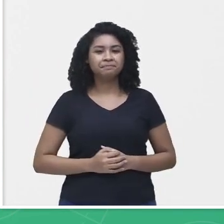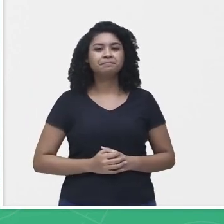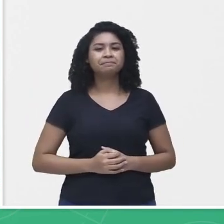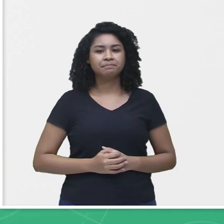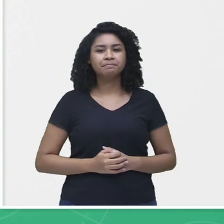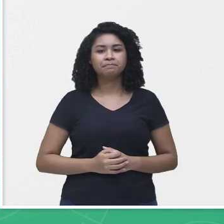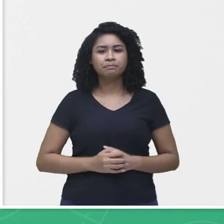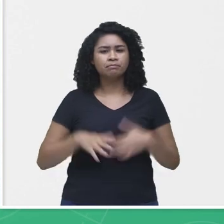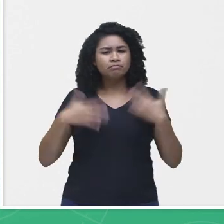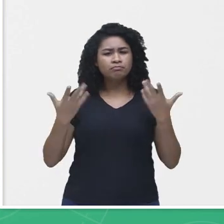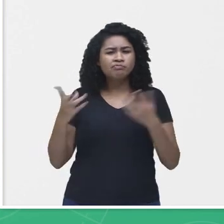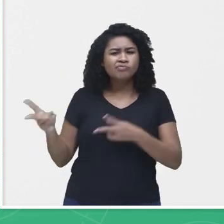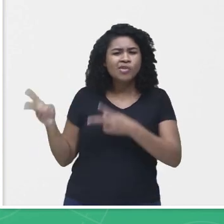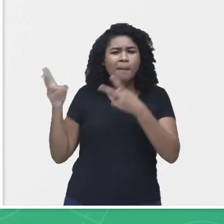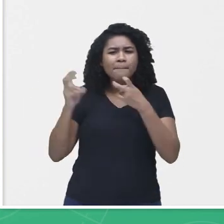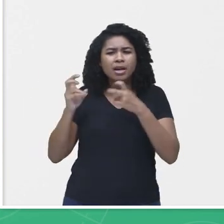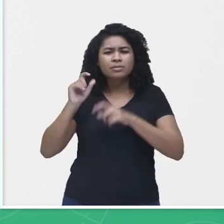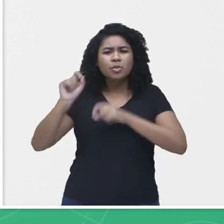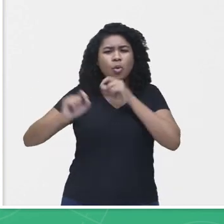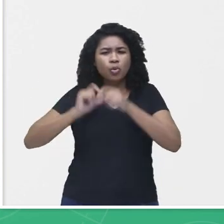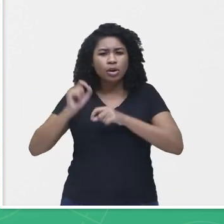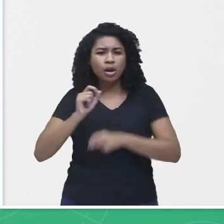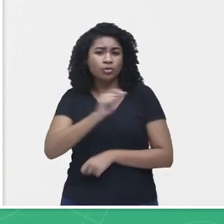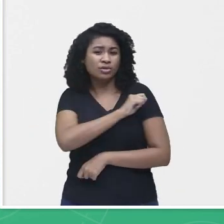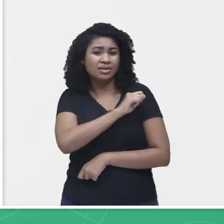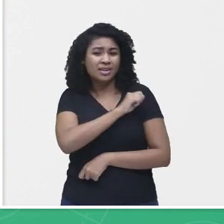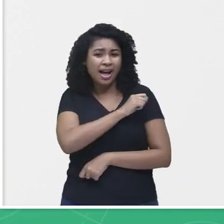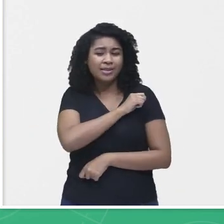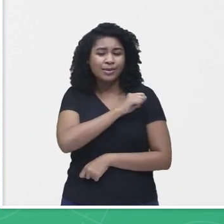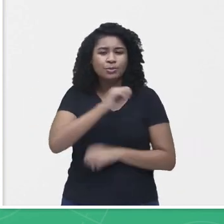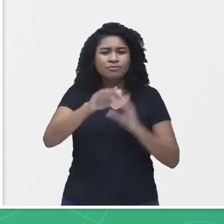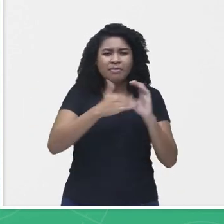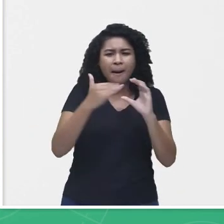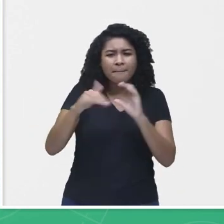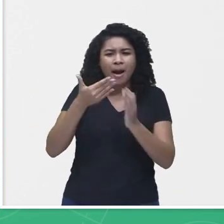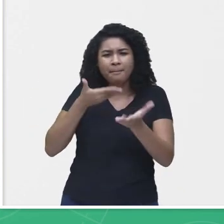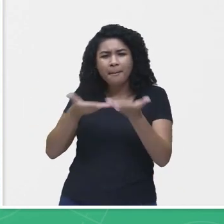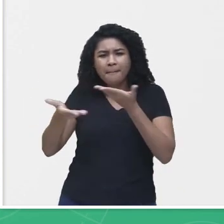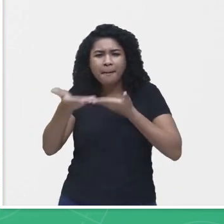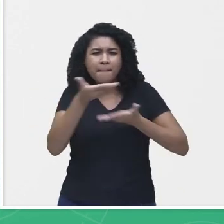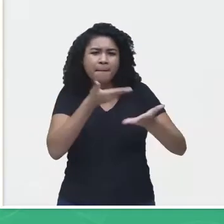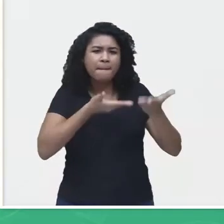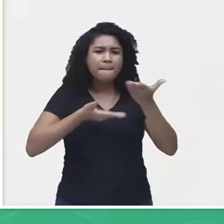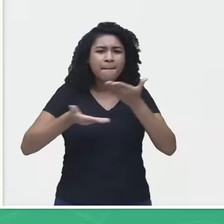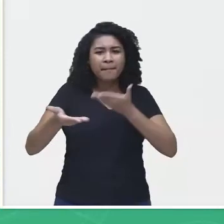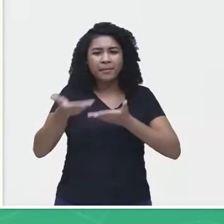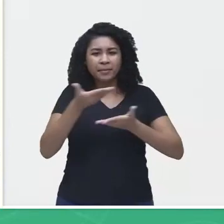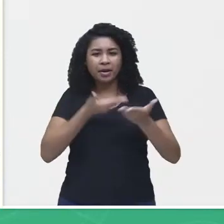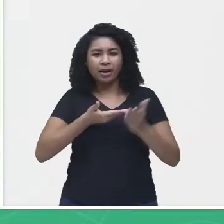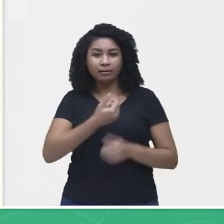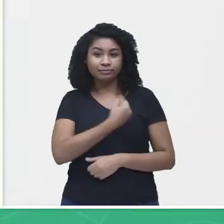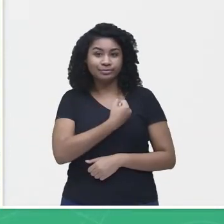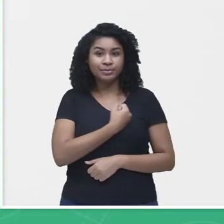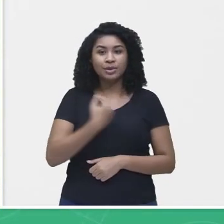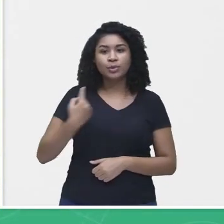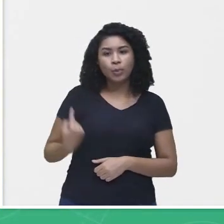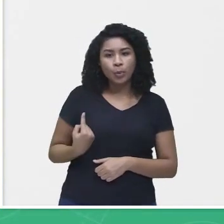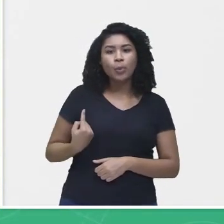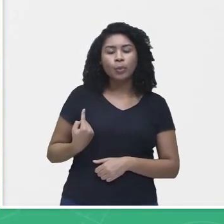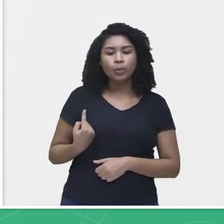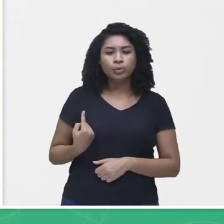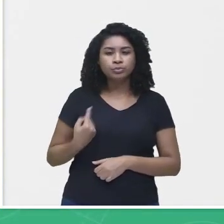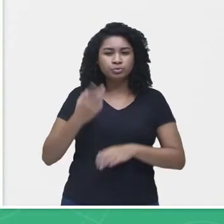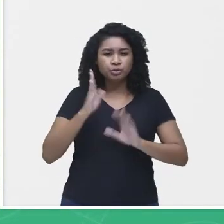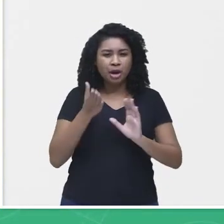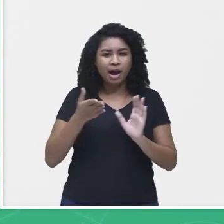Nós podemos observar aí que os nossos alunos participaram, responderam direitinho essa primeira questão, marcaram